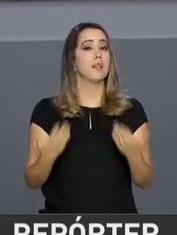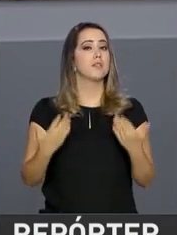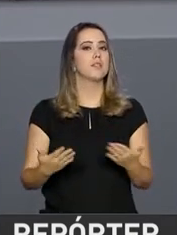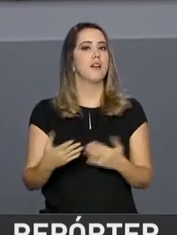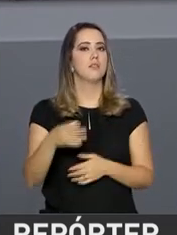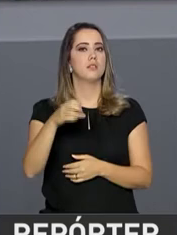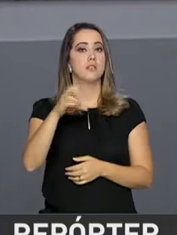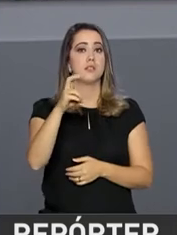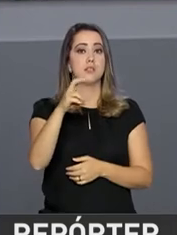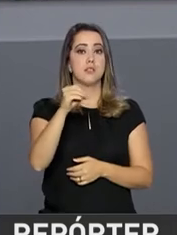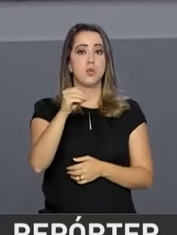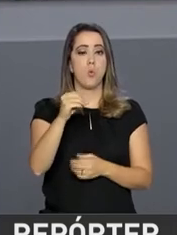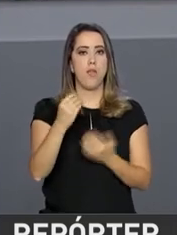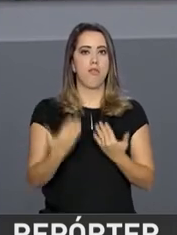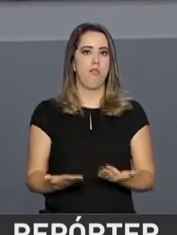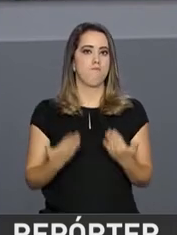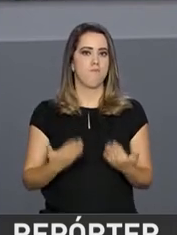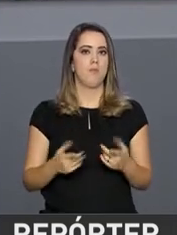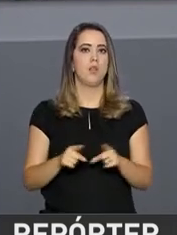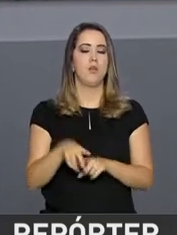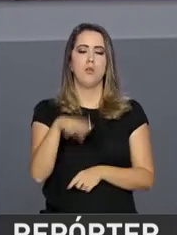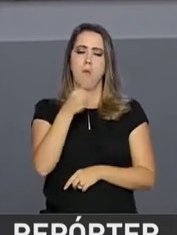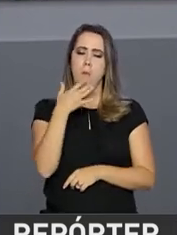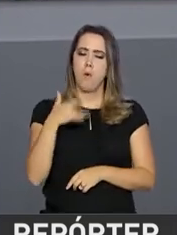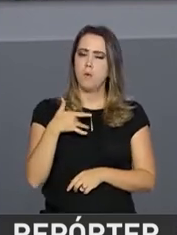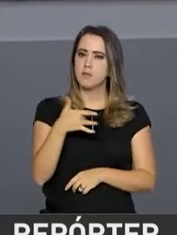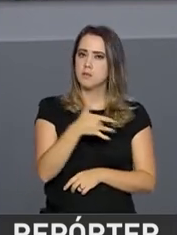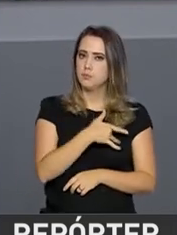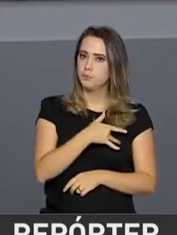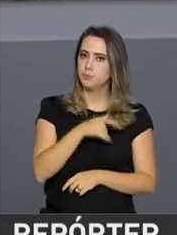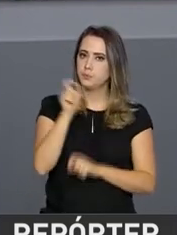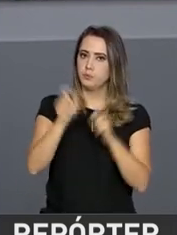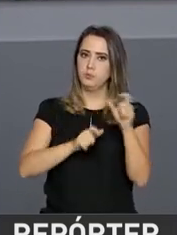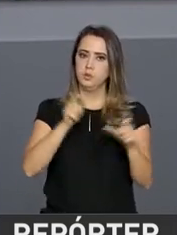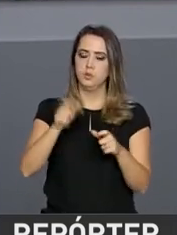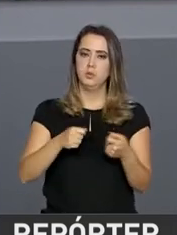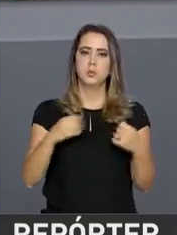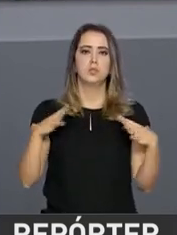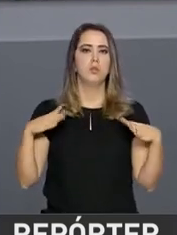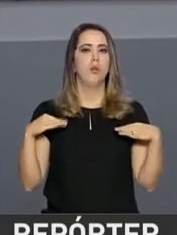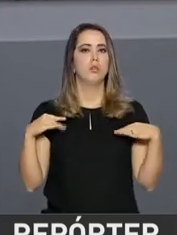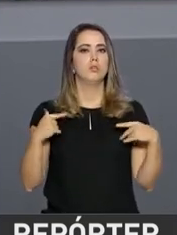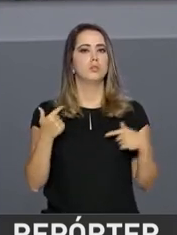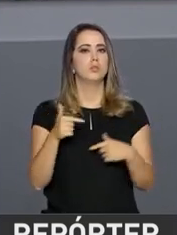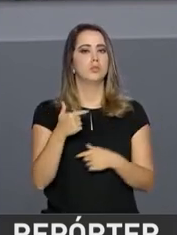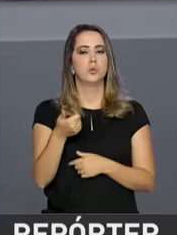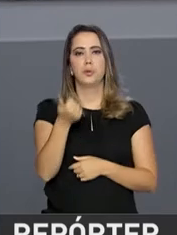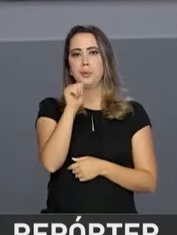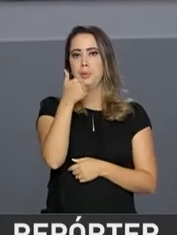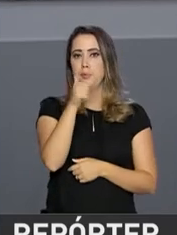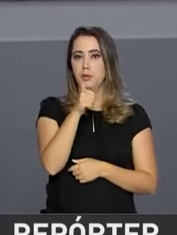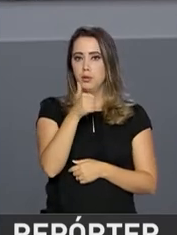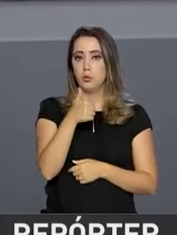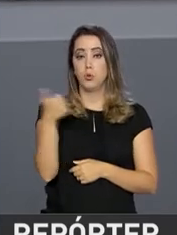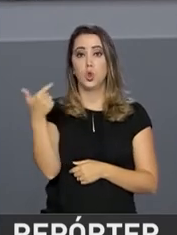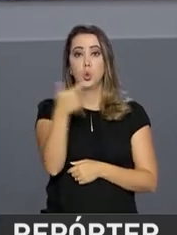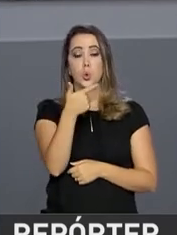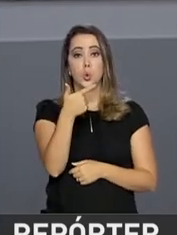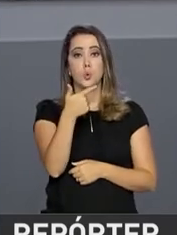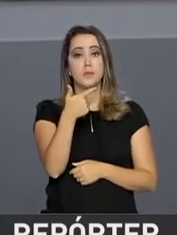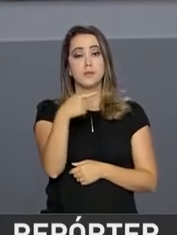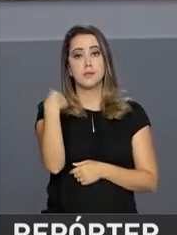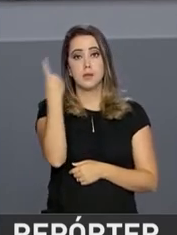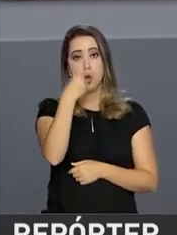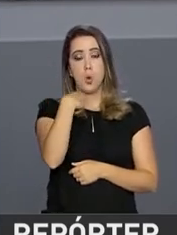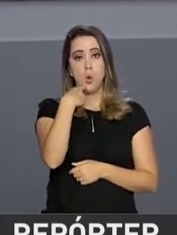mínimo 50 quilos e estar em bom estado de saúde. O candidato deve estar descansado, não ter ingerido bebidas alcoólicas nas